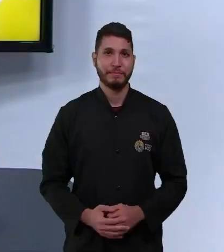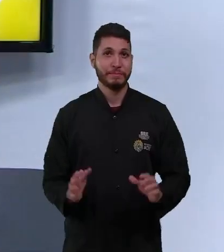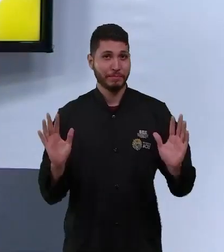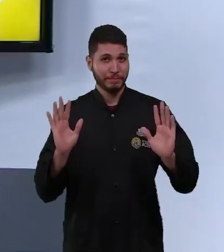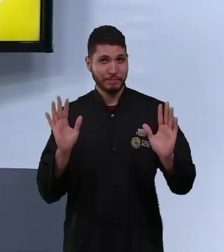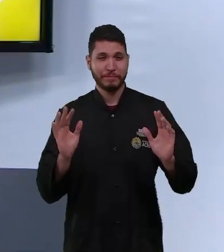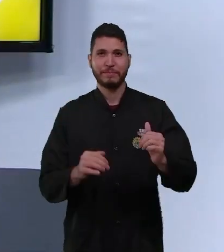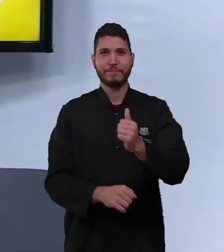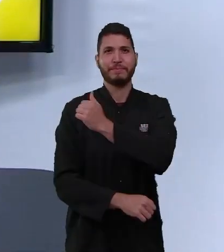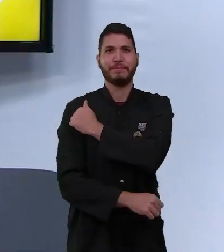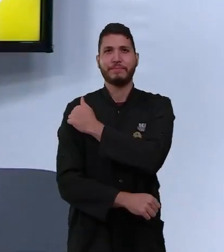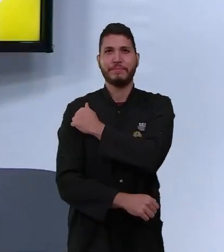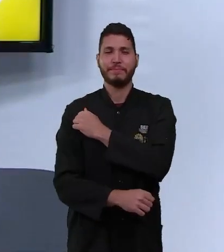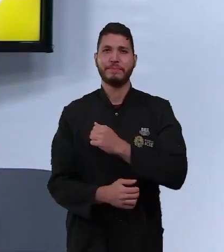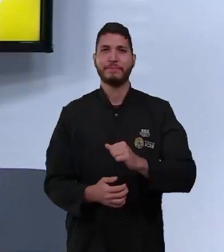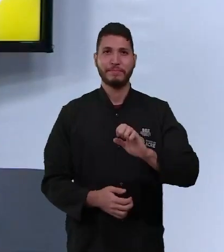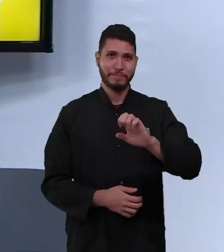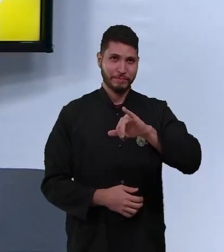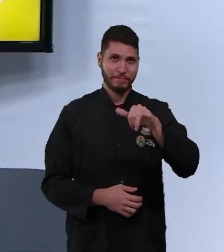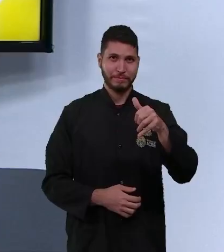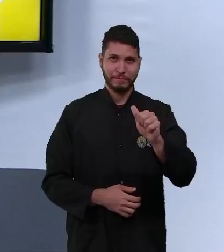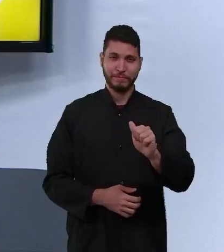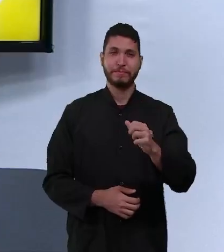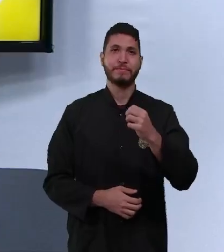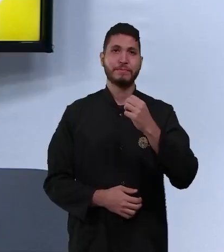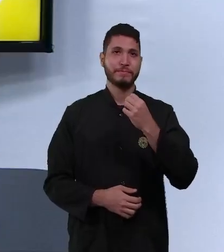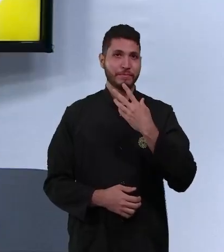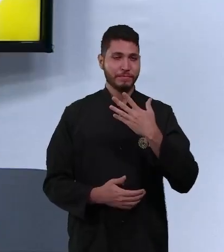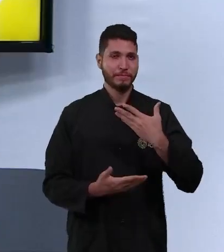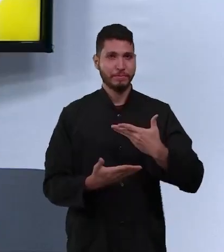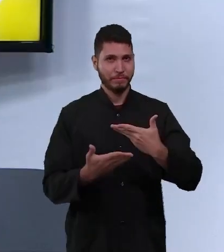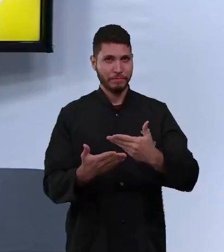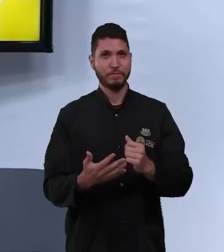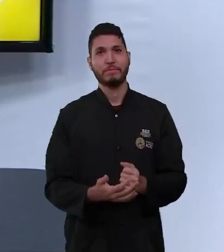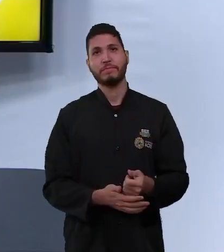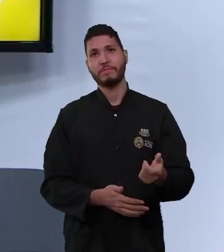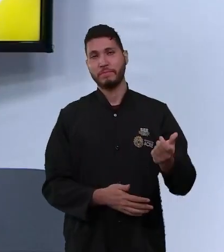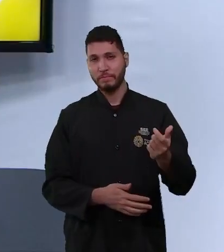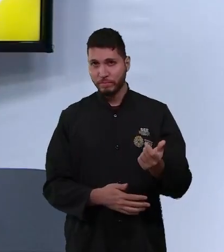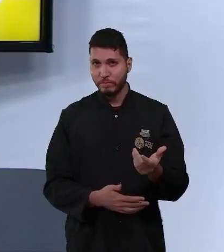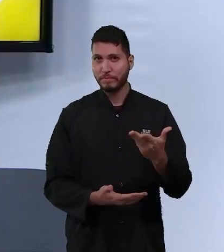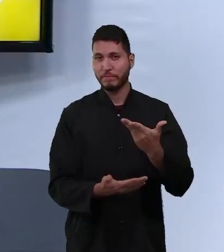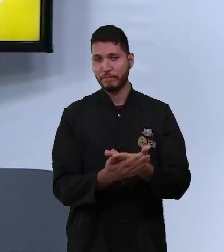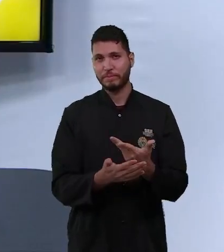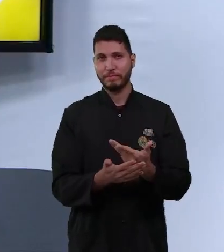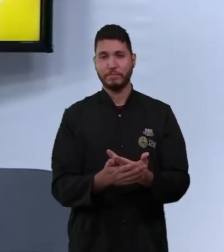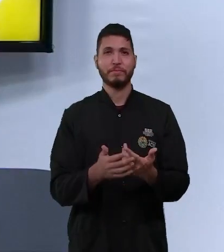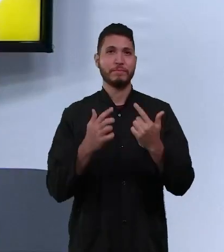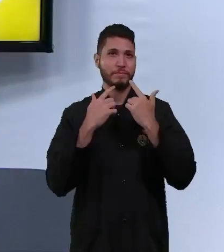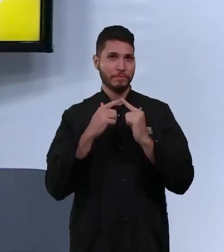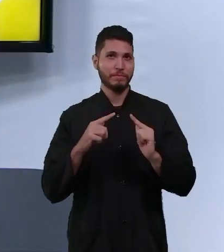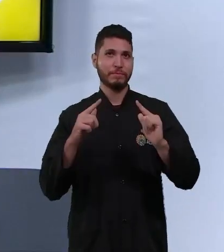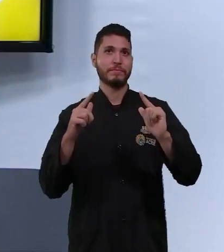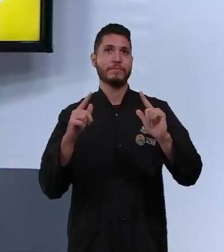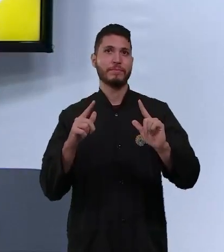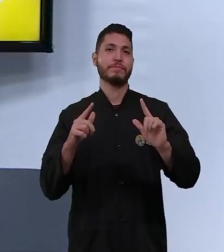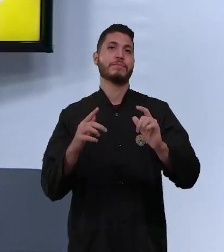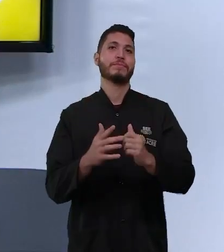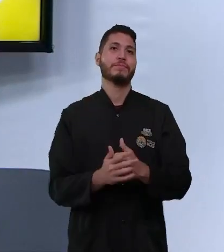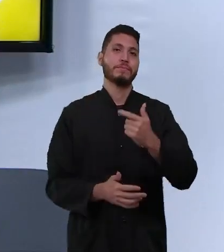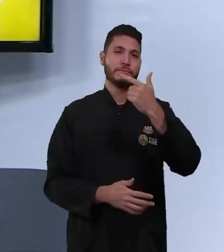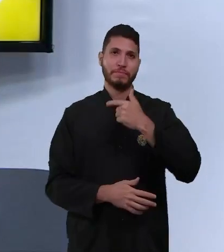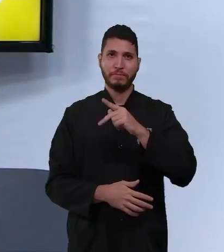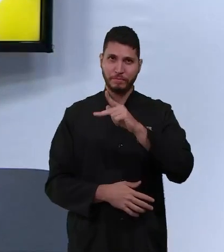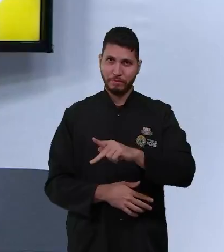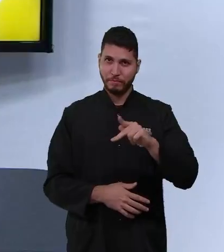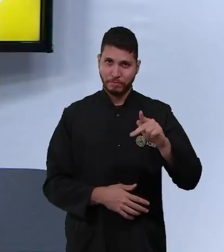Olá, meus queridos estudantes da EJA, sejam bem-vindos a mais uma aula de linguagens. Eu sou a professora Sara